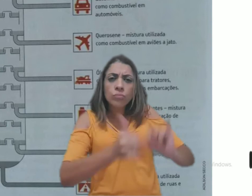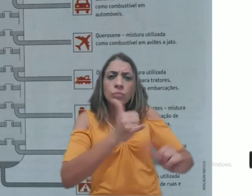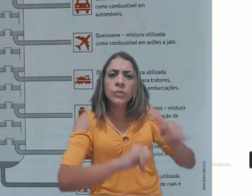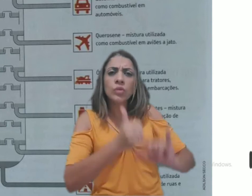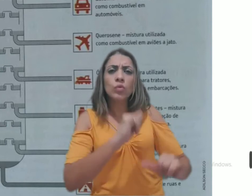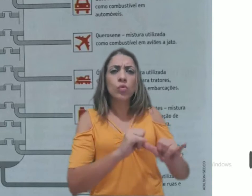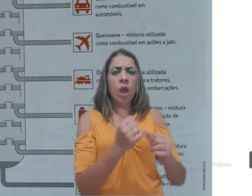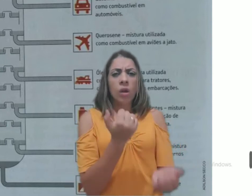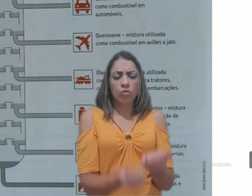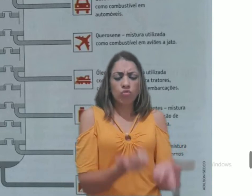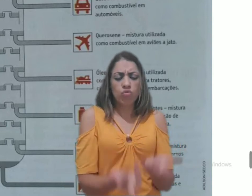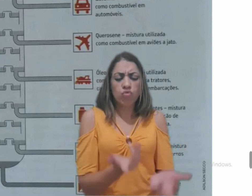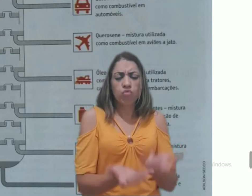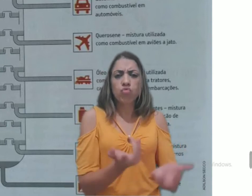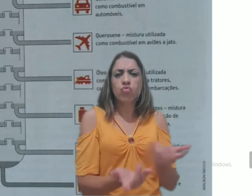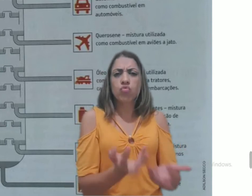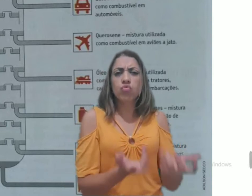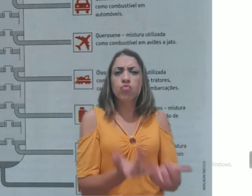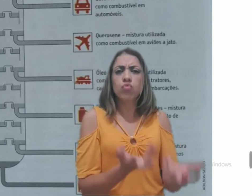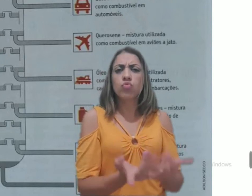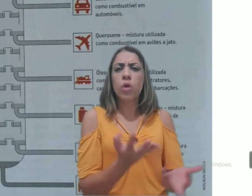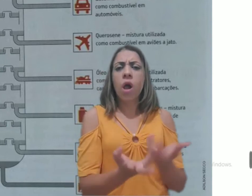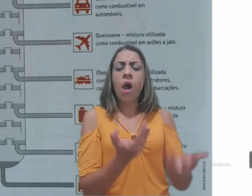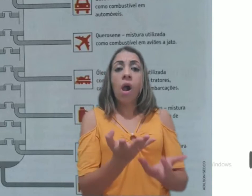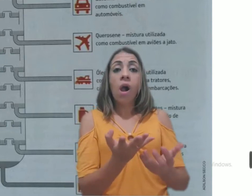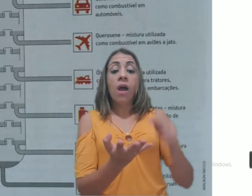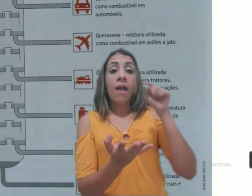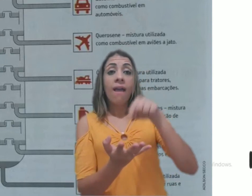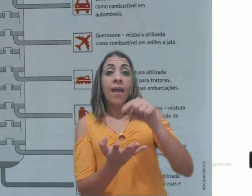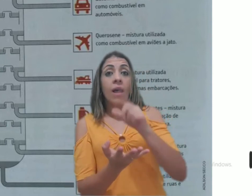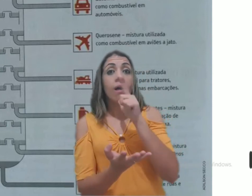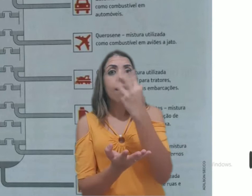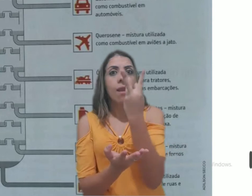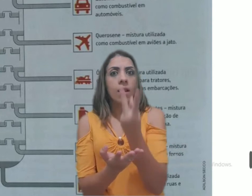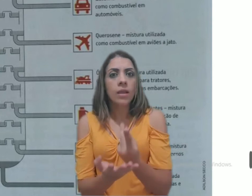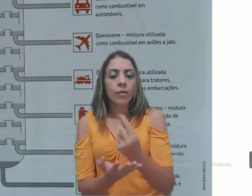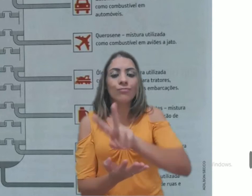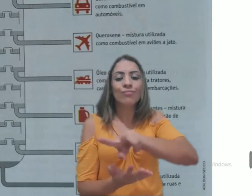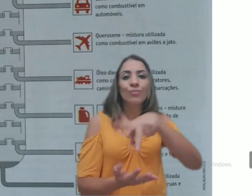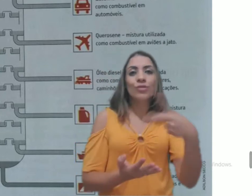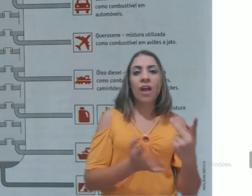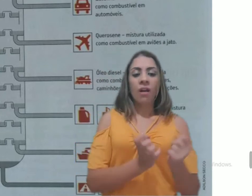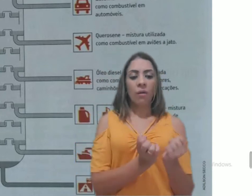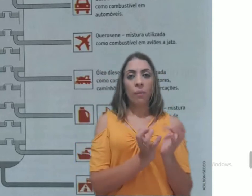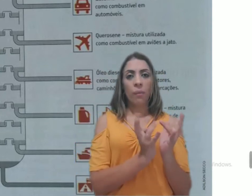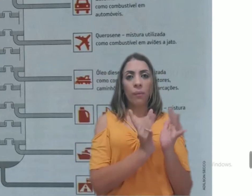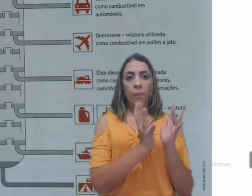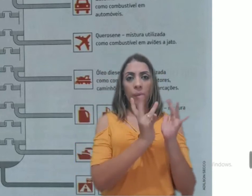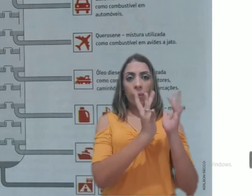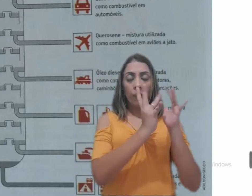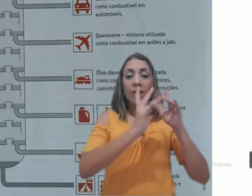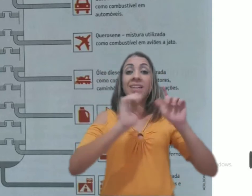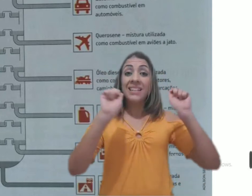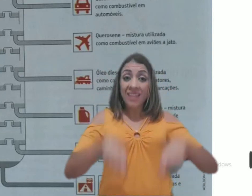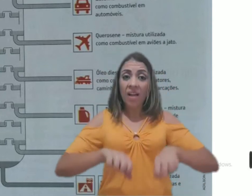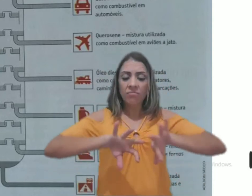em que a gente vai aquecer uma substância, né, líquida, ela vai se tornar vapor, e a partir daí a gente consegue